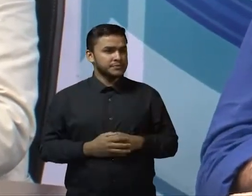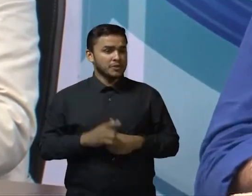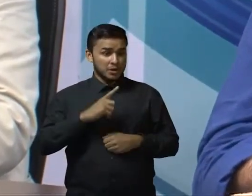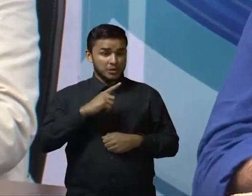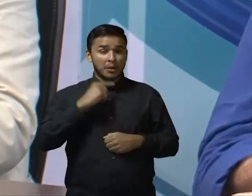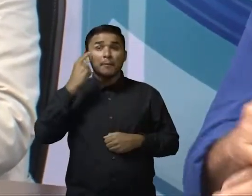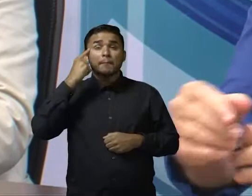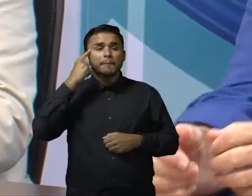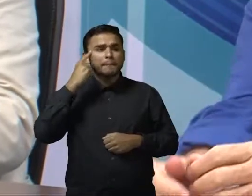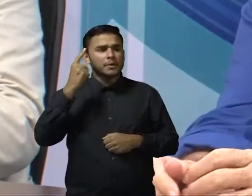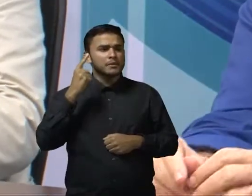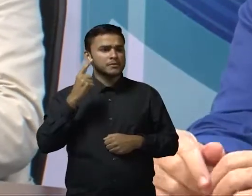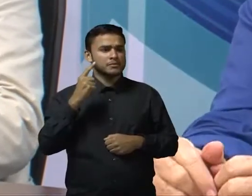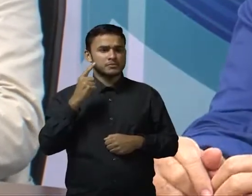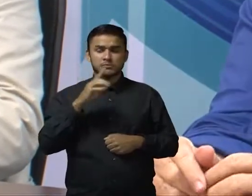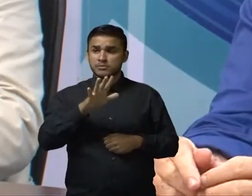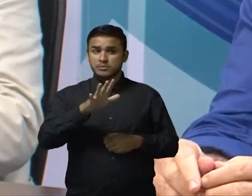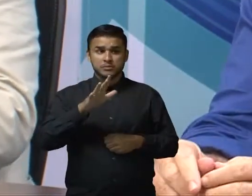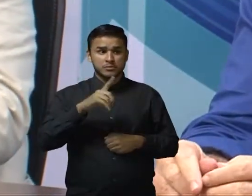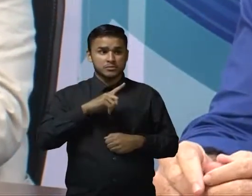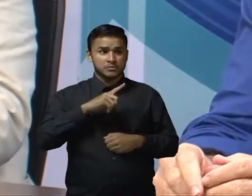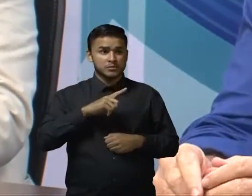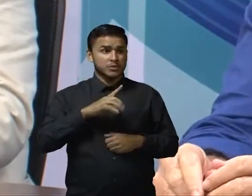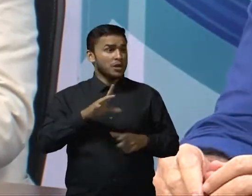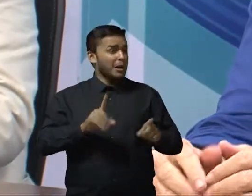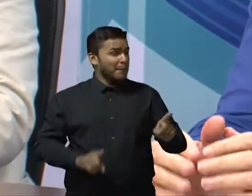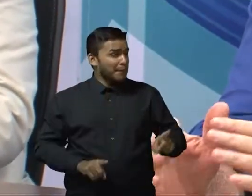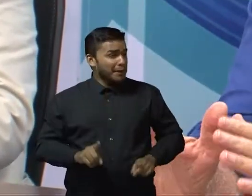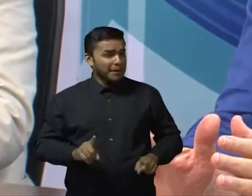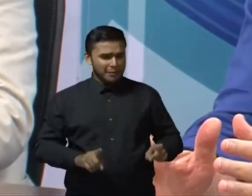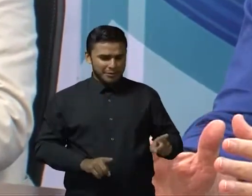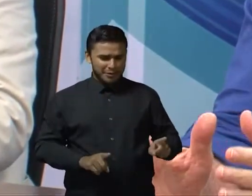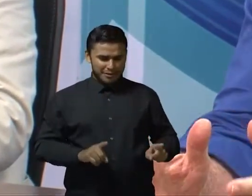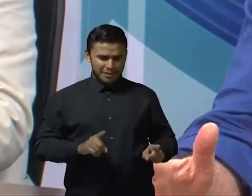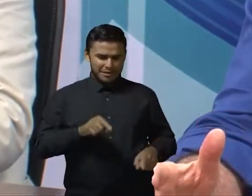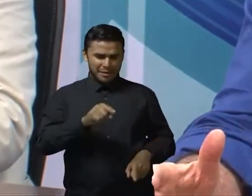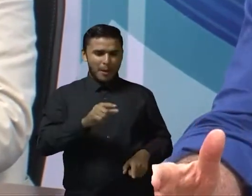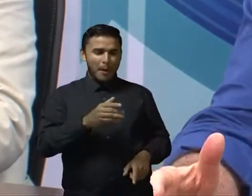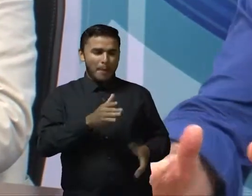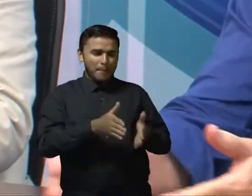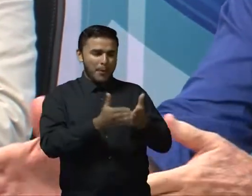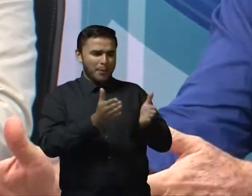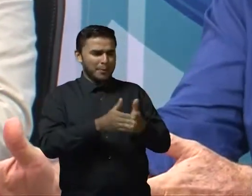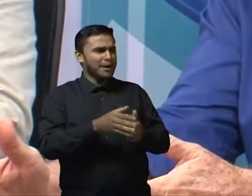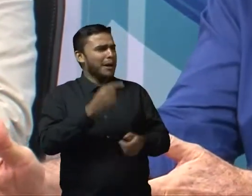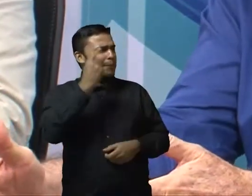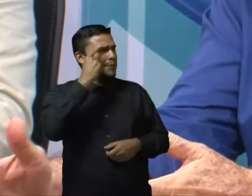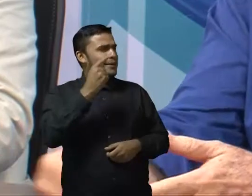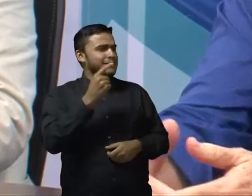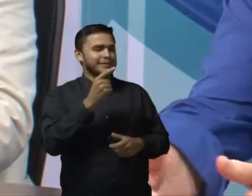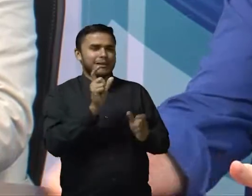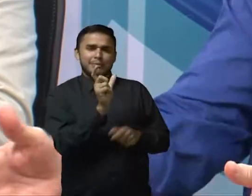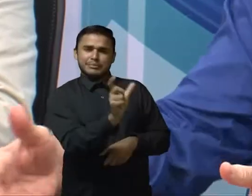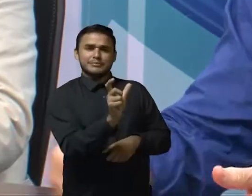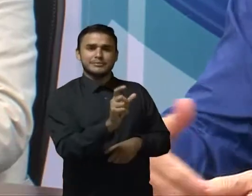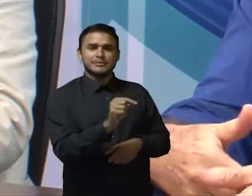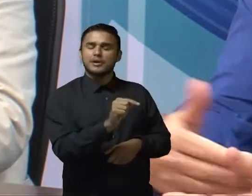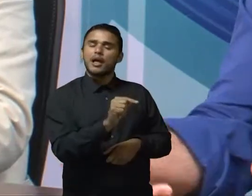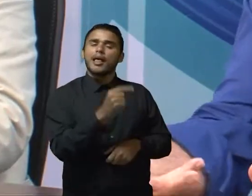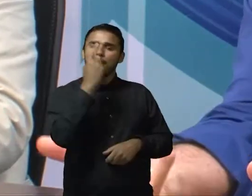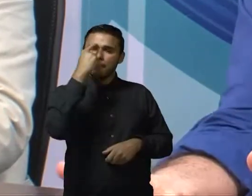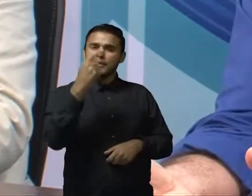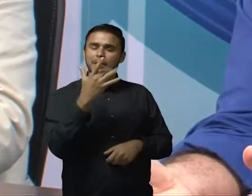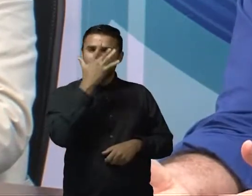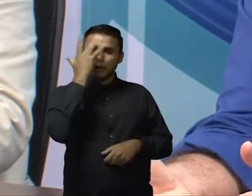perspectiva. Porque me parece que não só é o primo pobre, mas é um primo que, de certa forma, está quase à margem dessas discussões